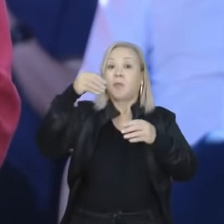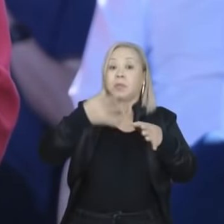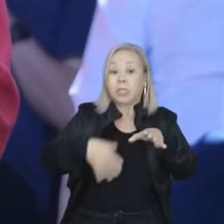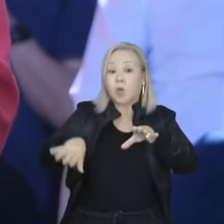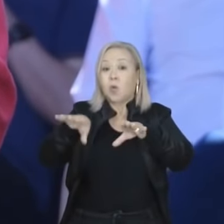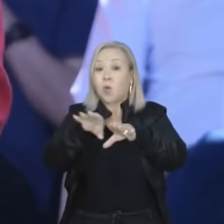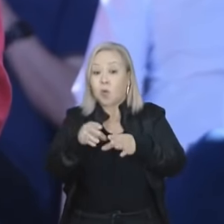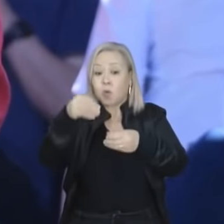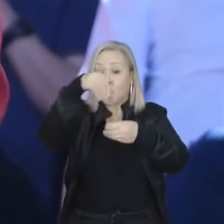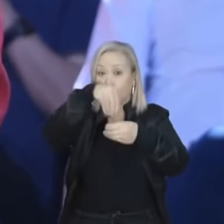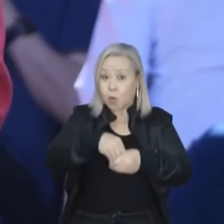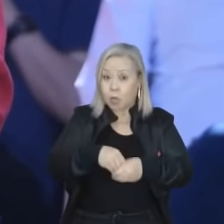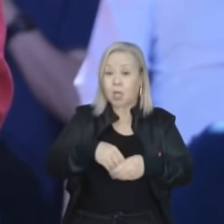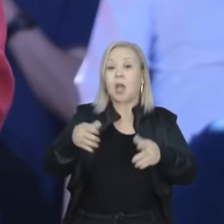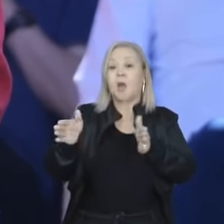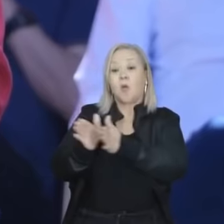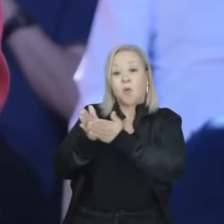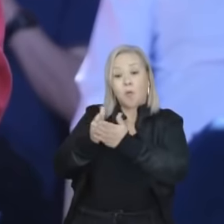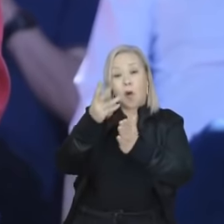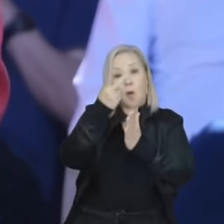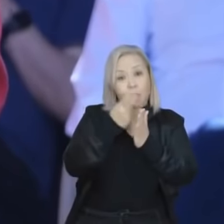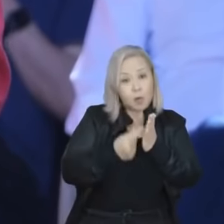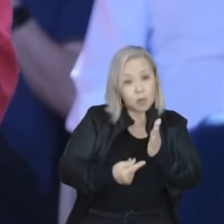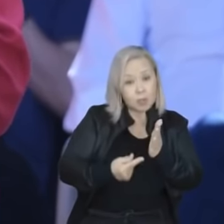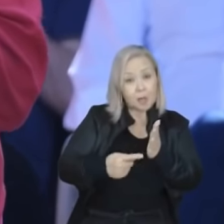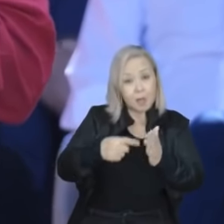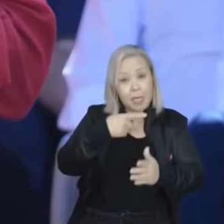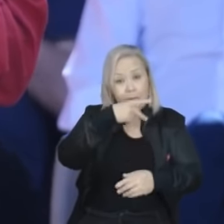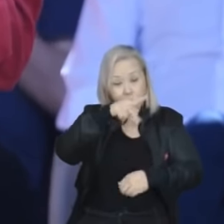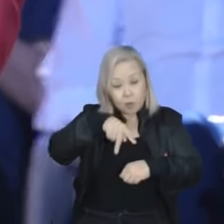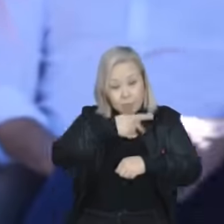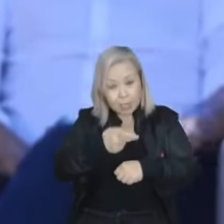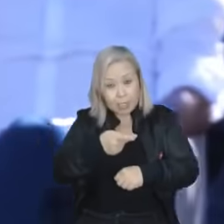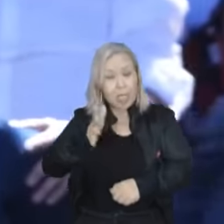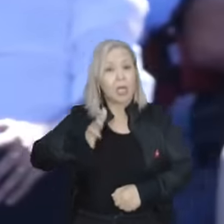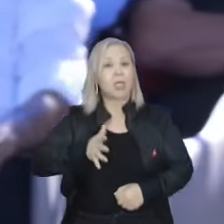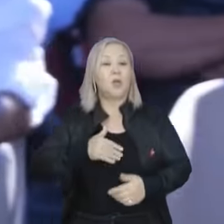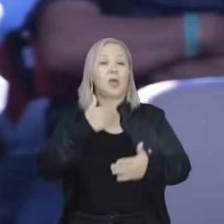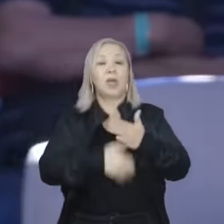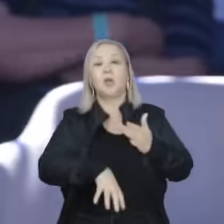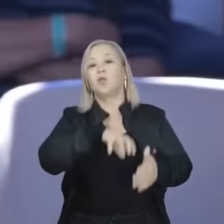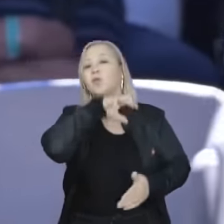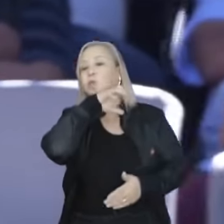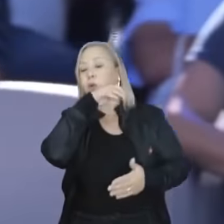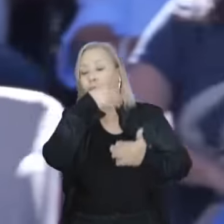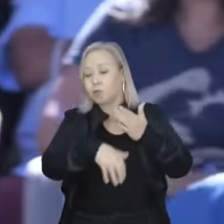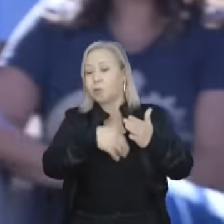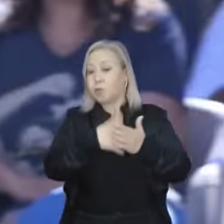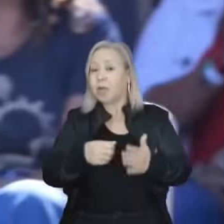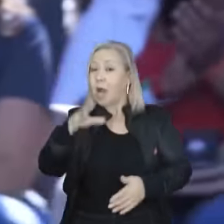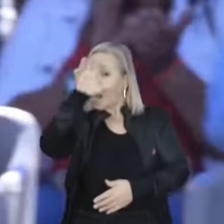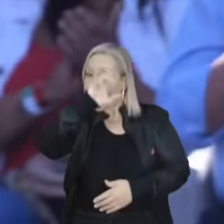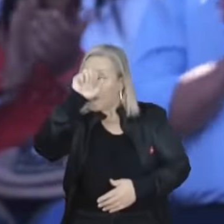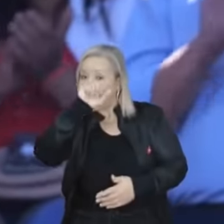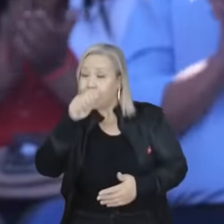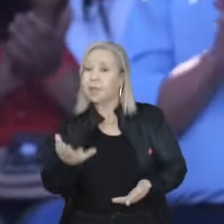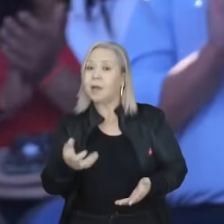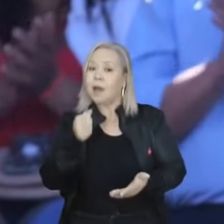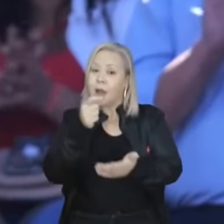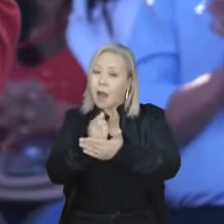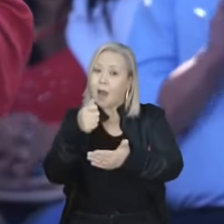Estado e vamos colocar o rico no imposto de renda para aprender a pagar imposto de renda sobre lucros e